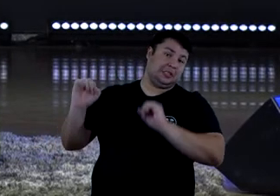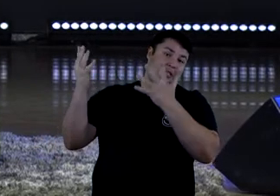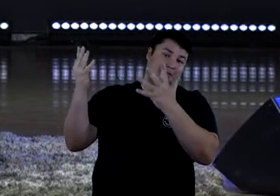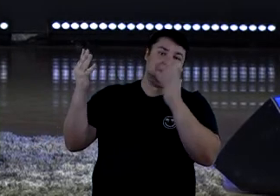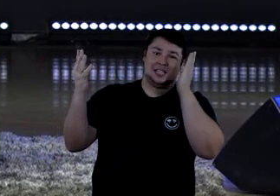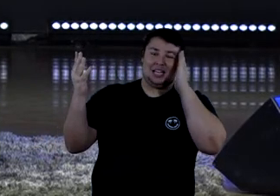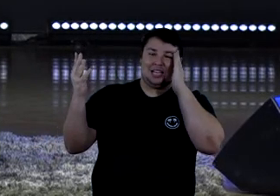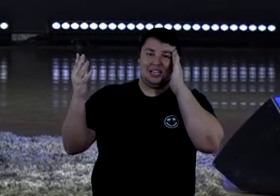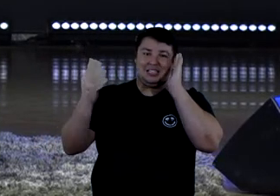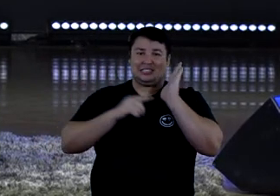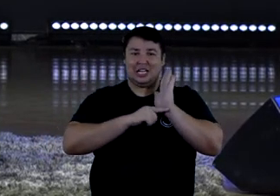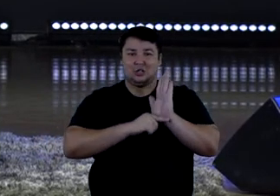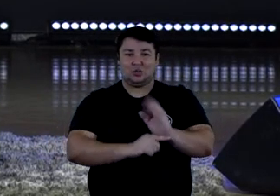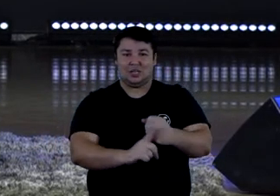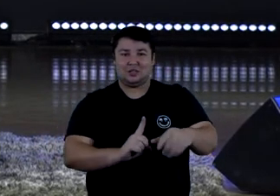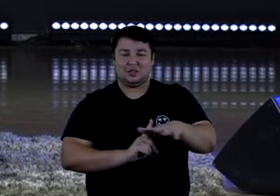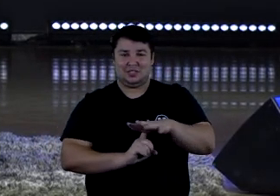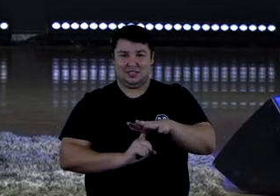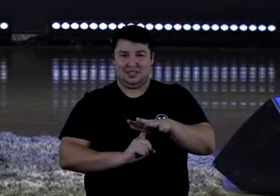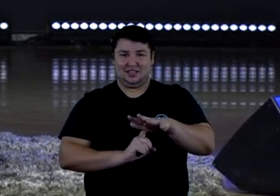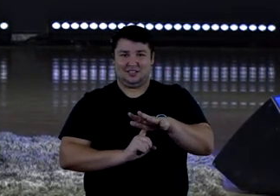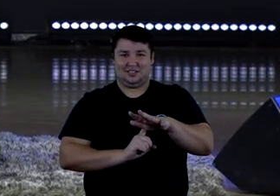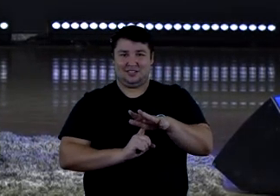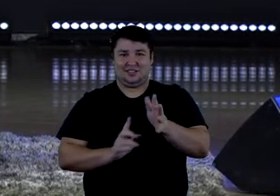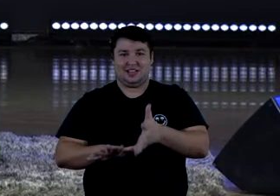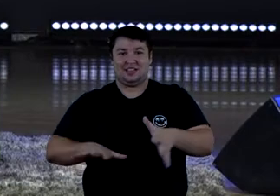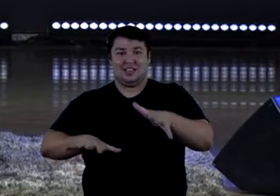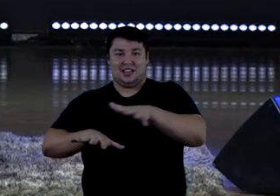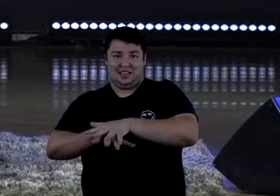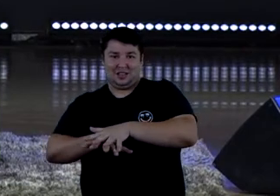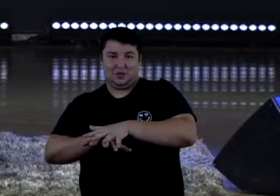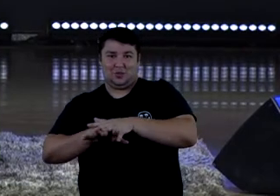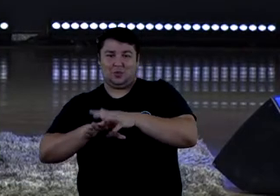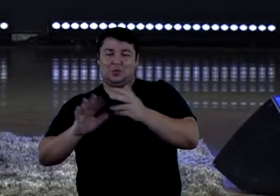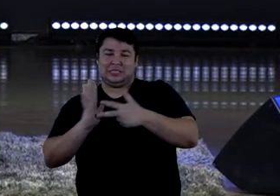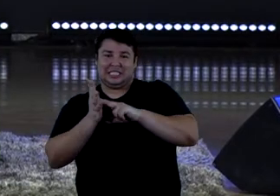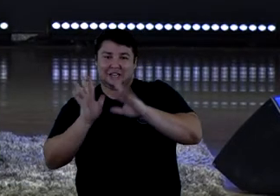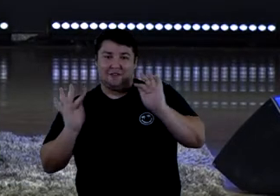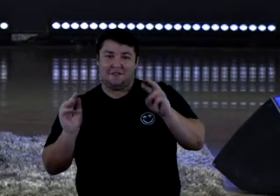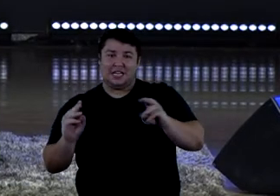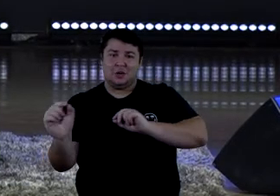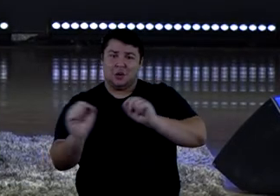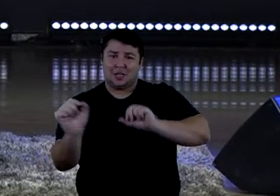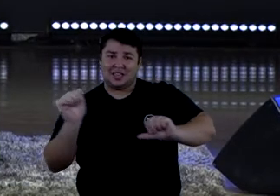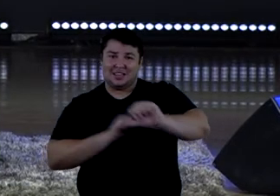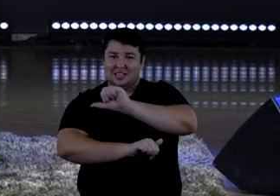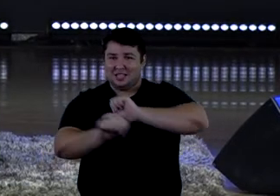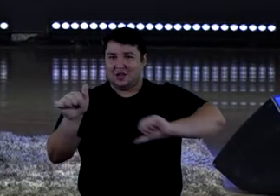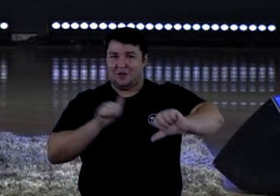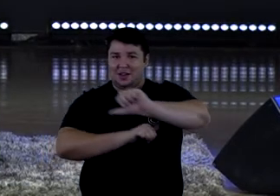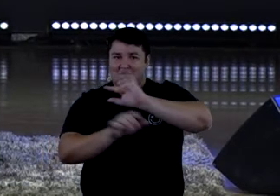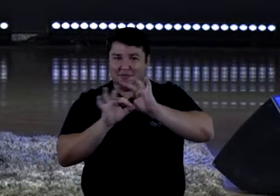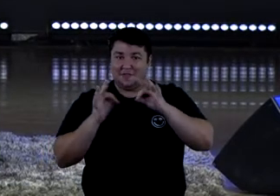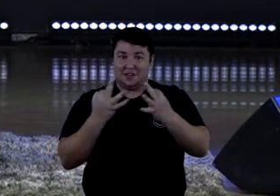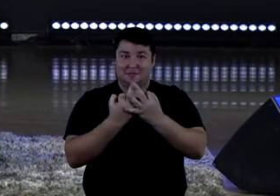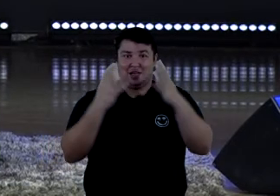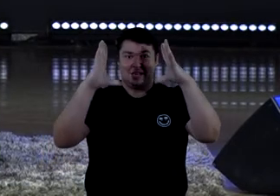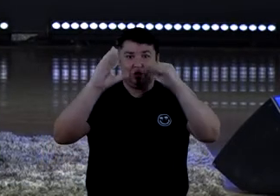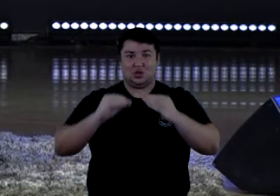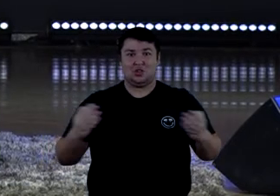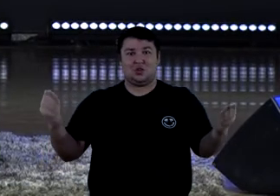relevância na sociedade onde ela está inserida. O resultado final é uma família restaurada. E nessa noite nós